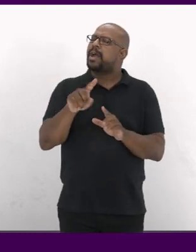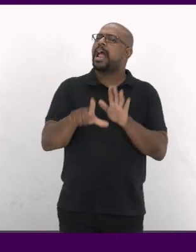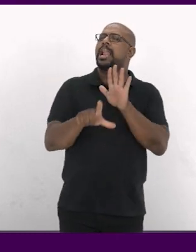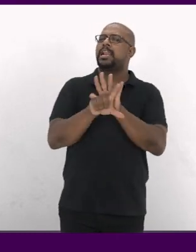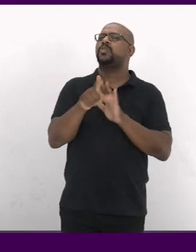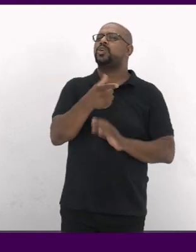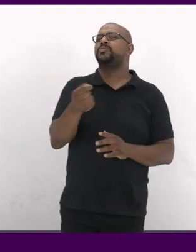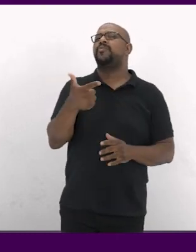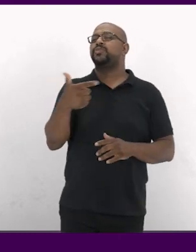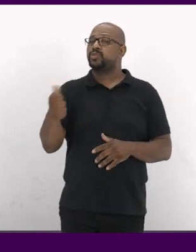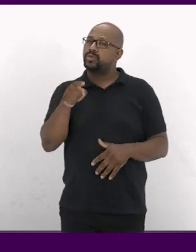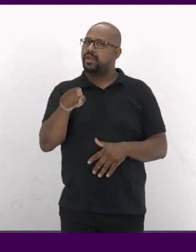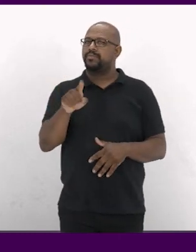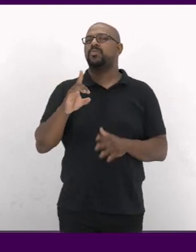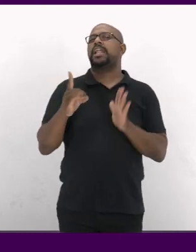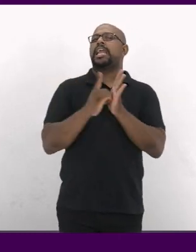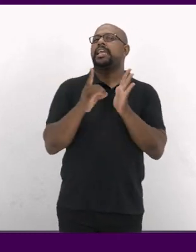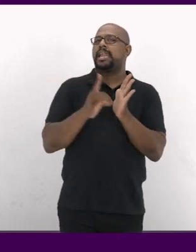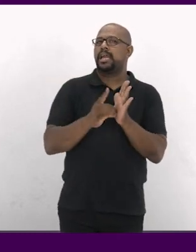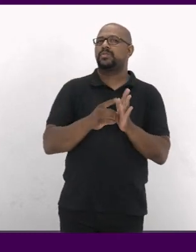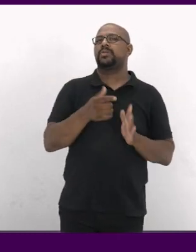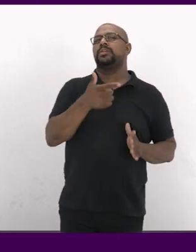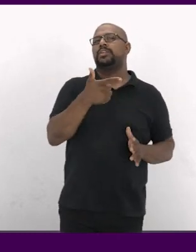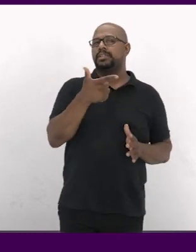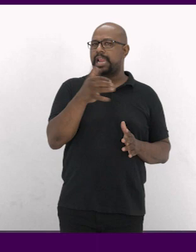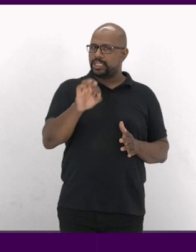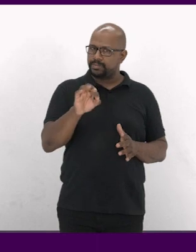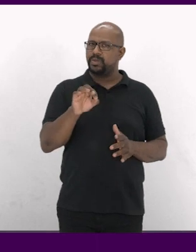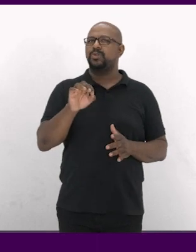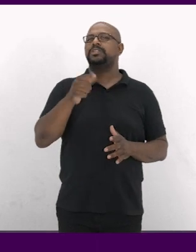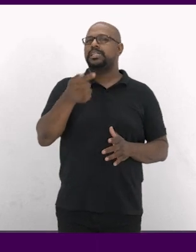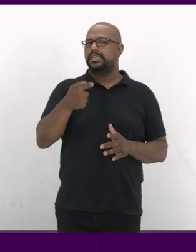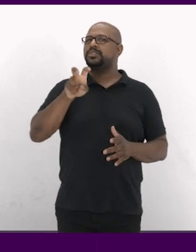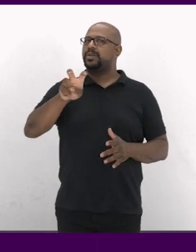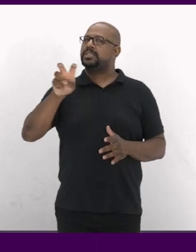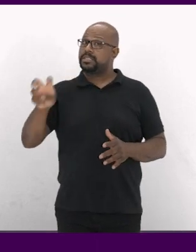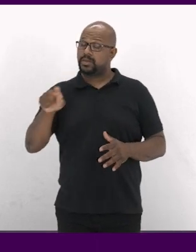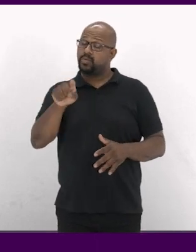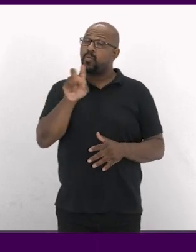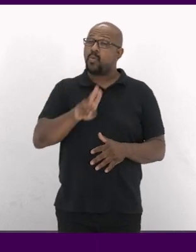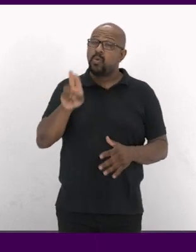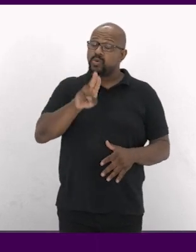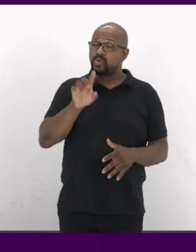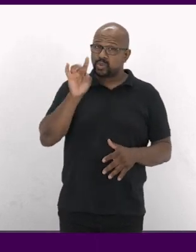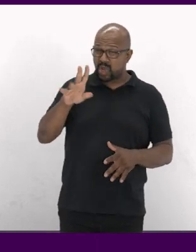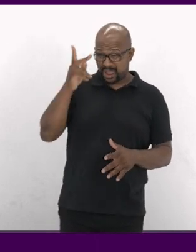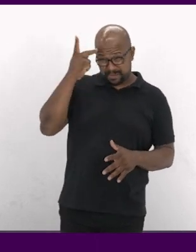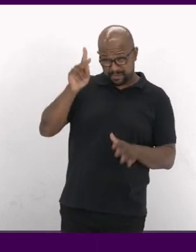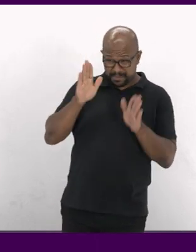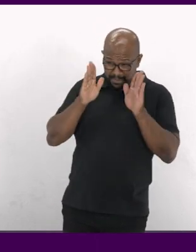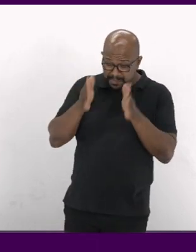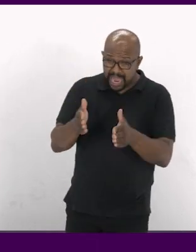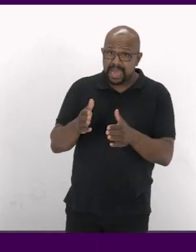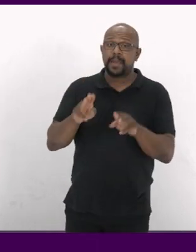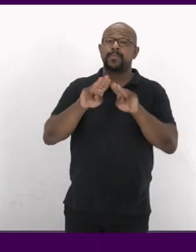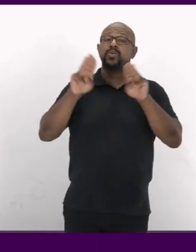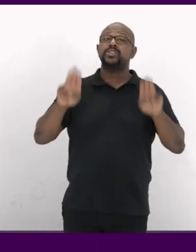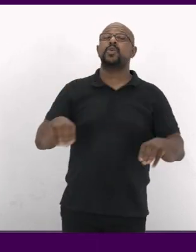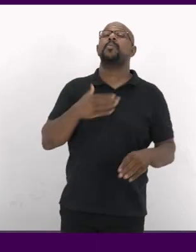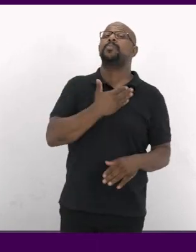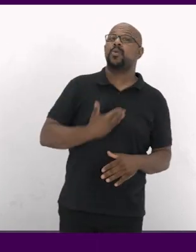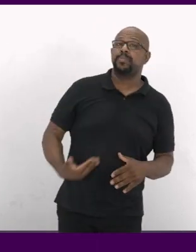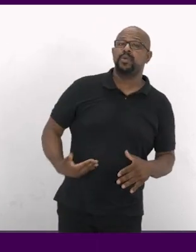devido ao Decreto 10.755, sendo permitido o seu uso praticamente para apenas